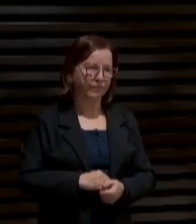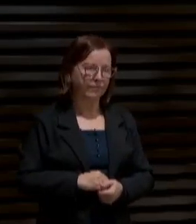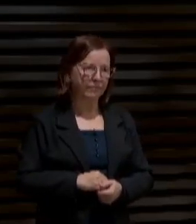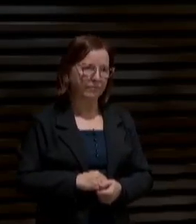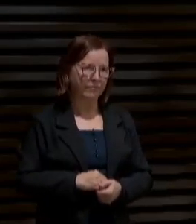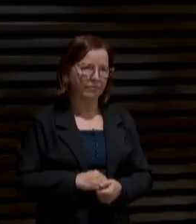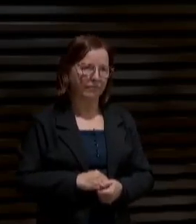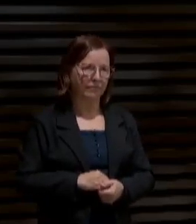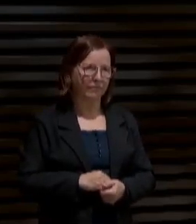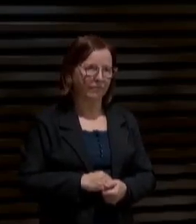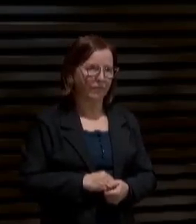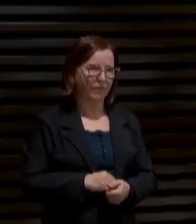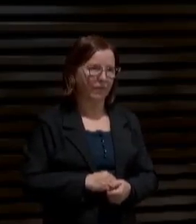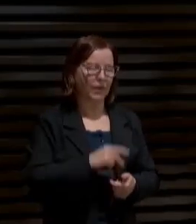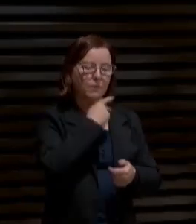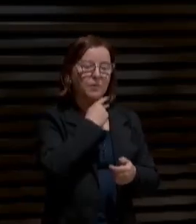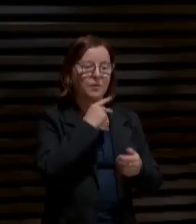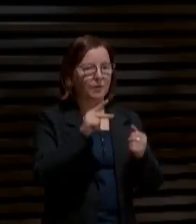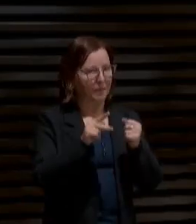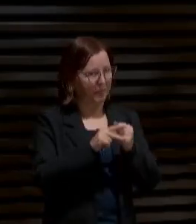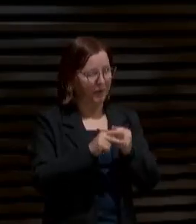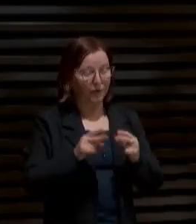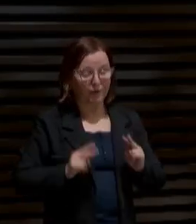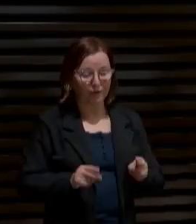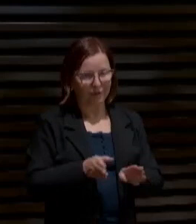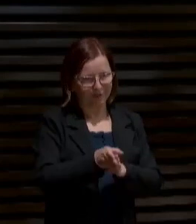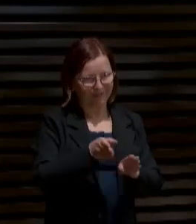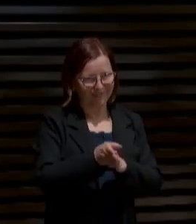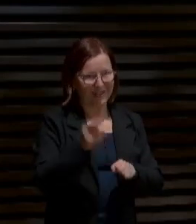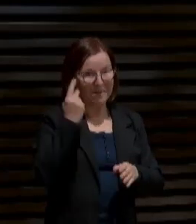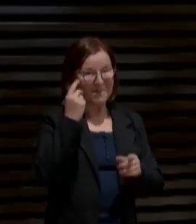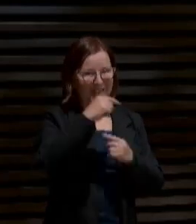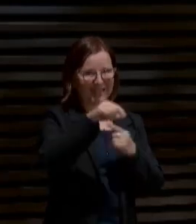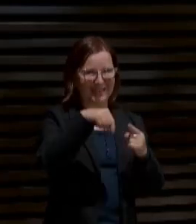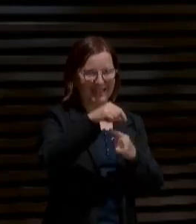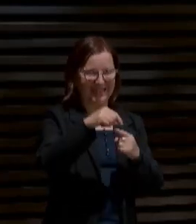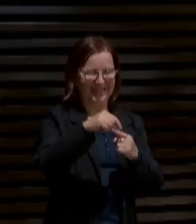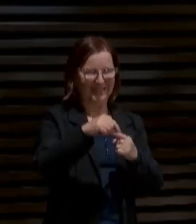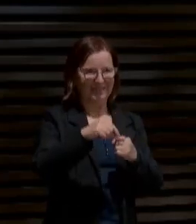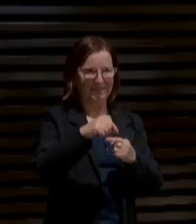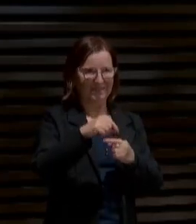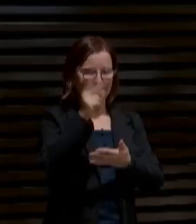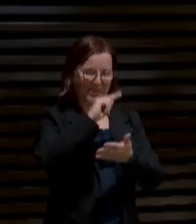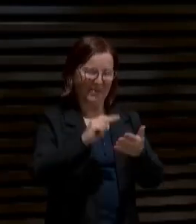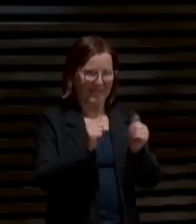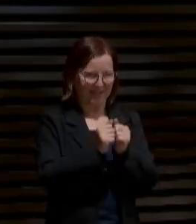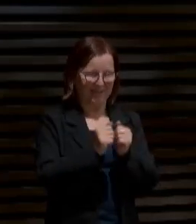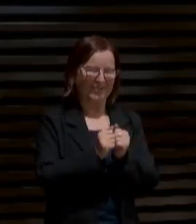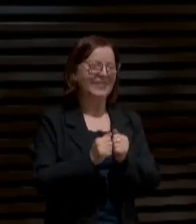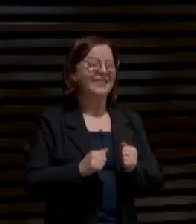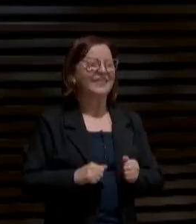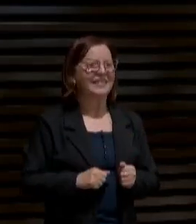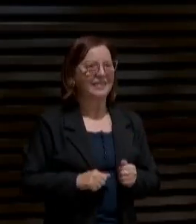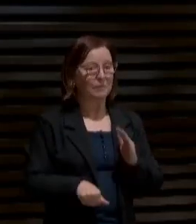Oi e o presbítero Pedro continua a sua exortação para a santidade vamos ver juntos aqui também primeira Pedro 2